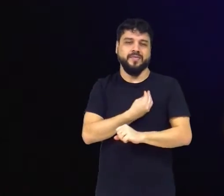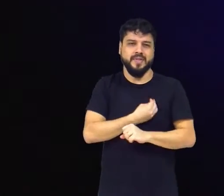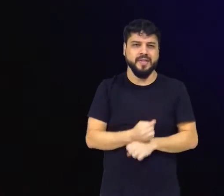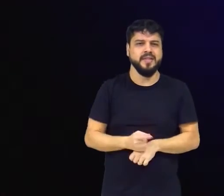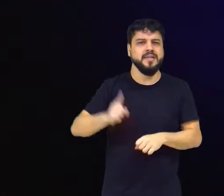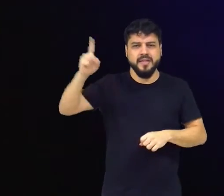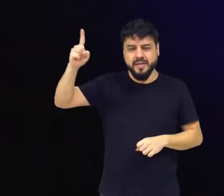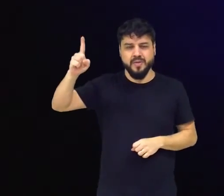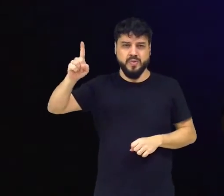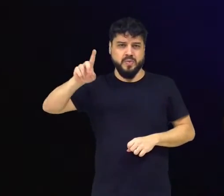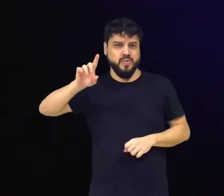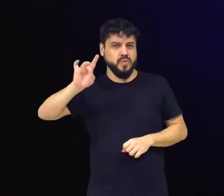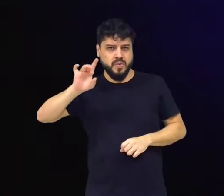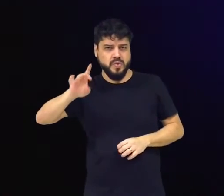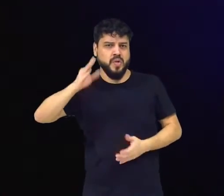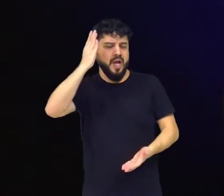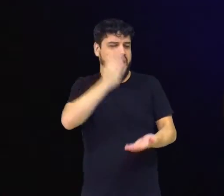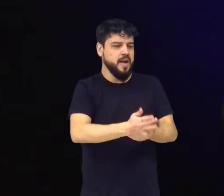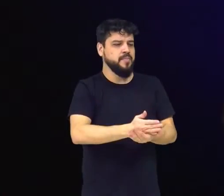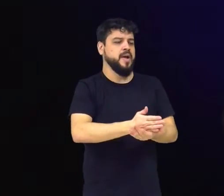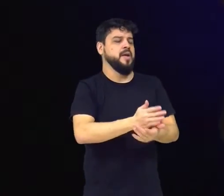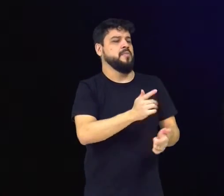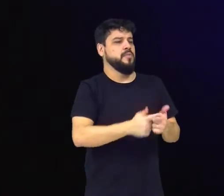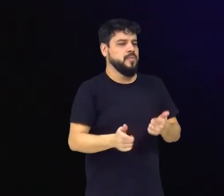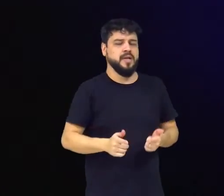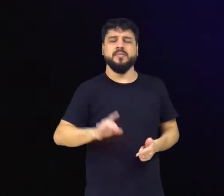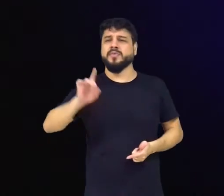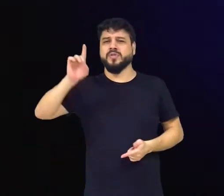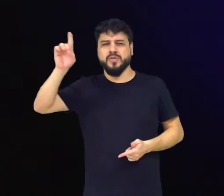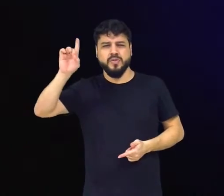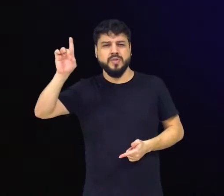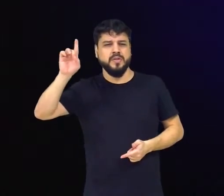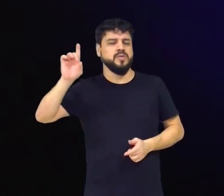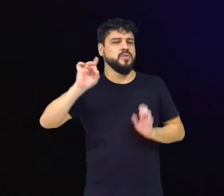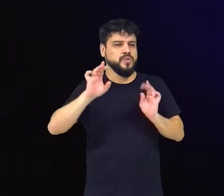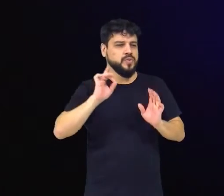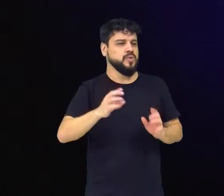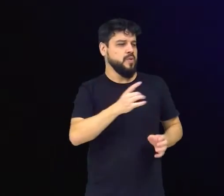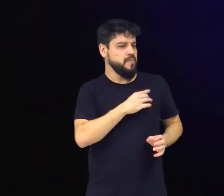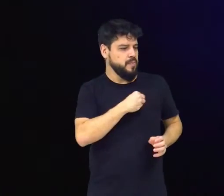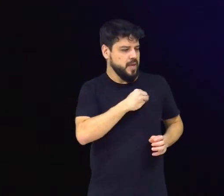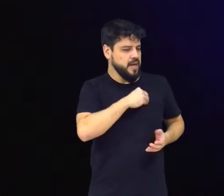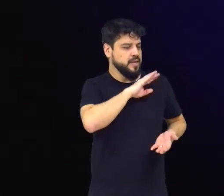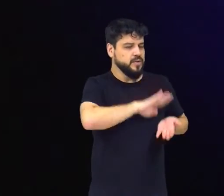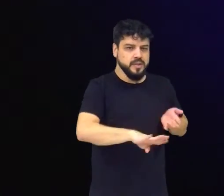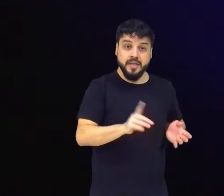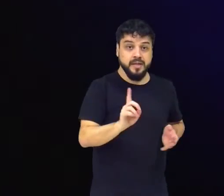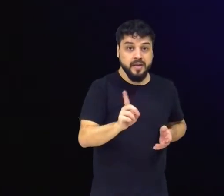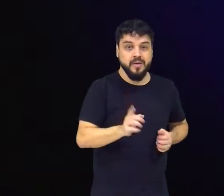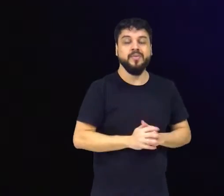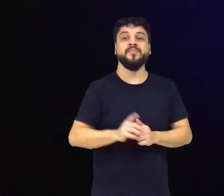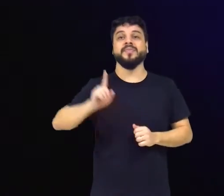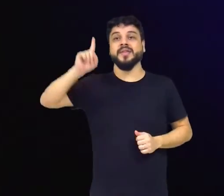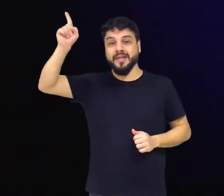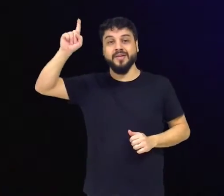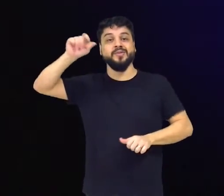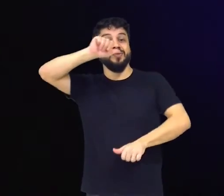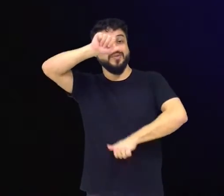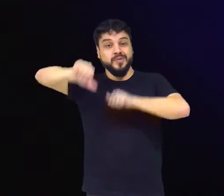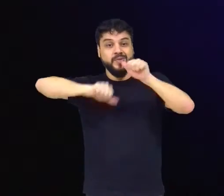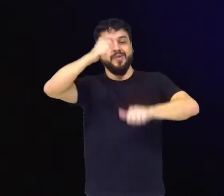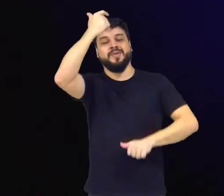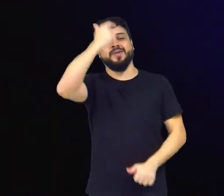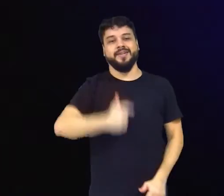as tormentas, Ele não só perdoa os pecados e apaga as iniquidades, mas Ele também pode restaurar a sua